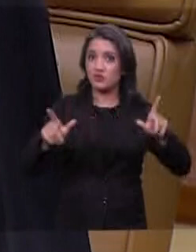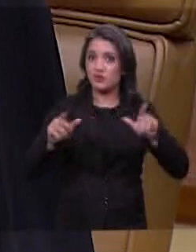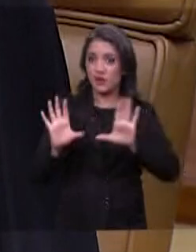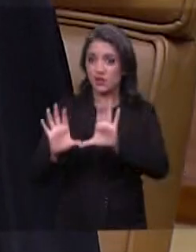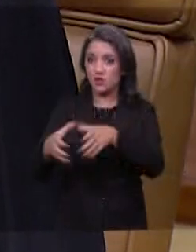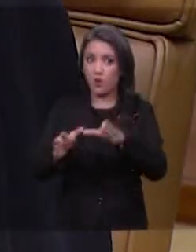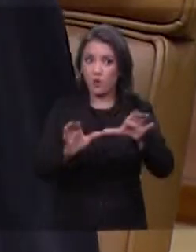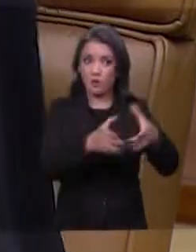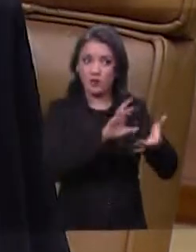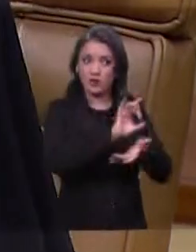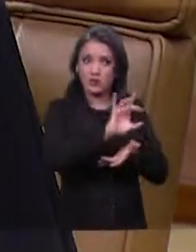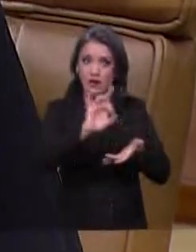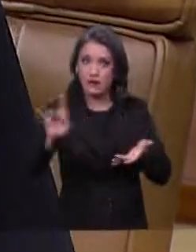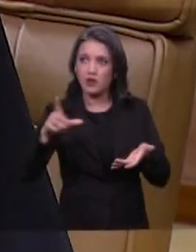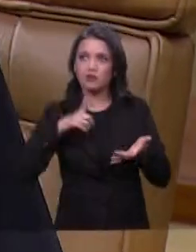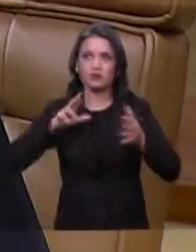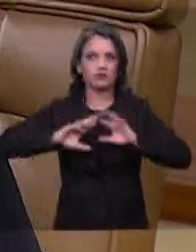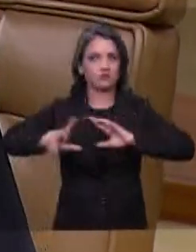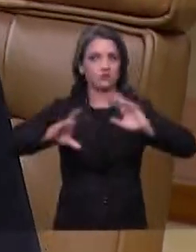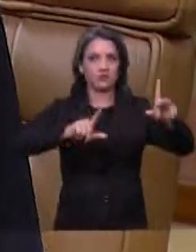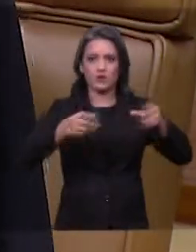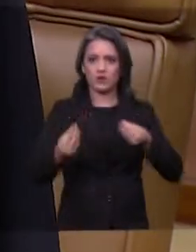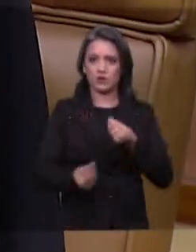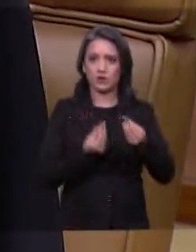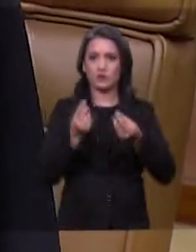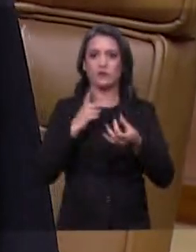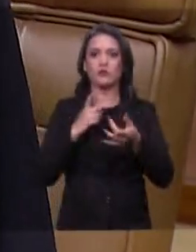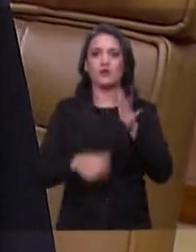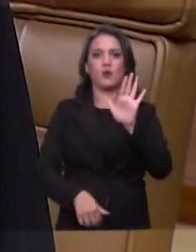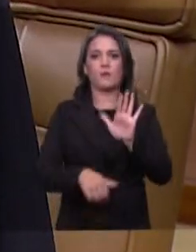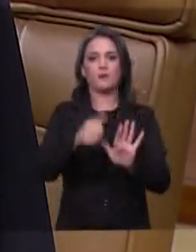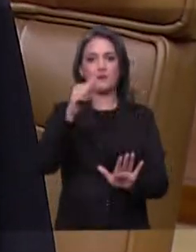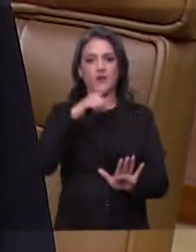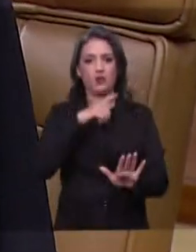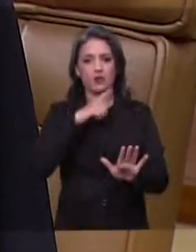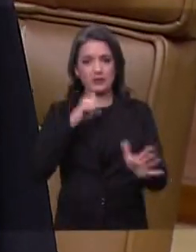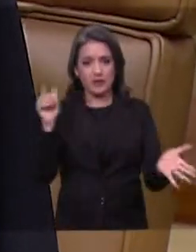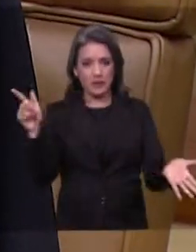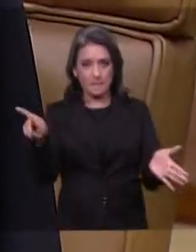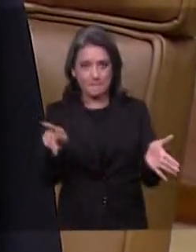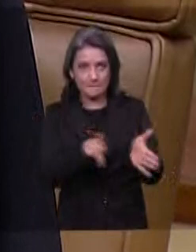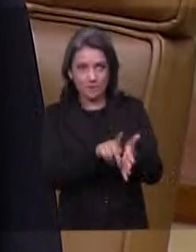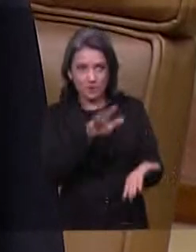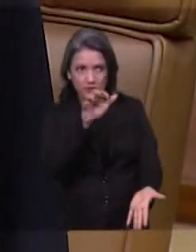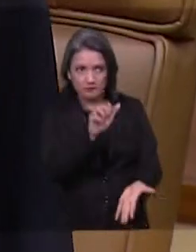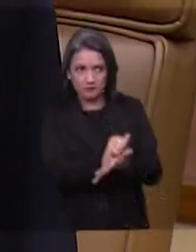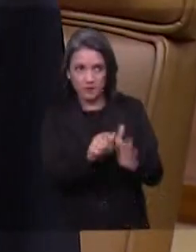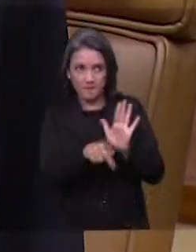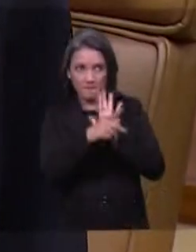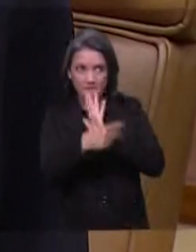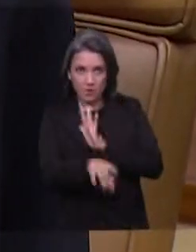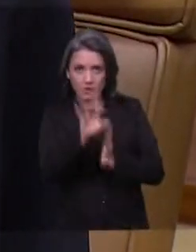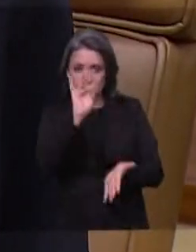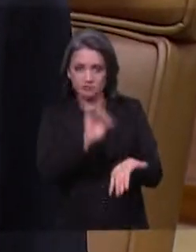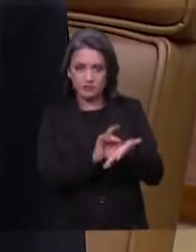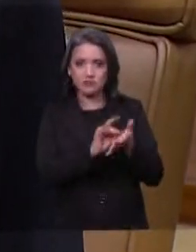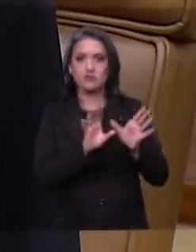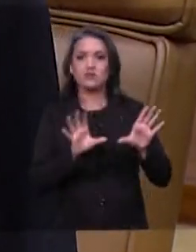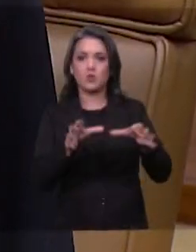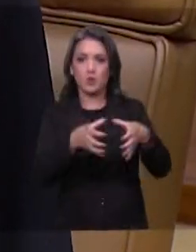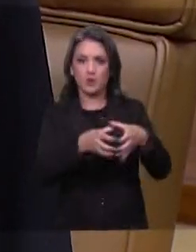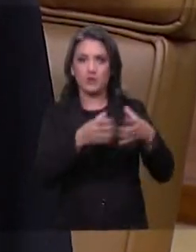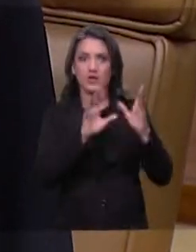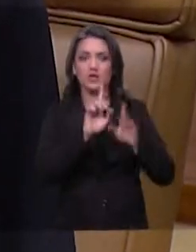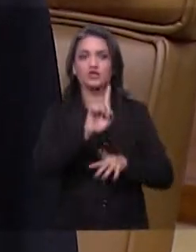comunidades, diferenciando no artigo 1º o reconhecimento da propriedade definitiva de terras públicas ocupadas pelas comunidades